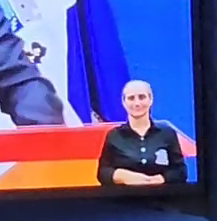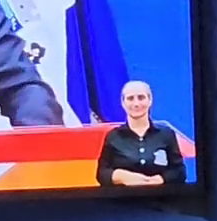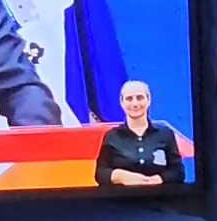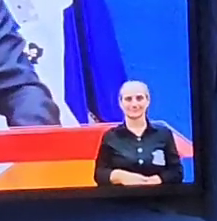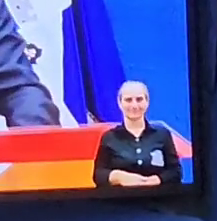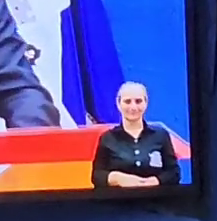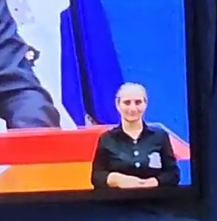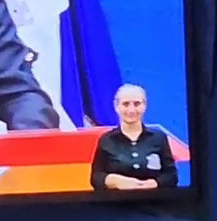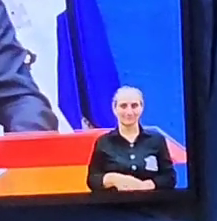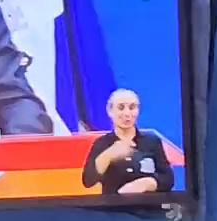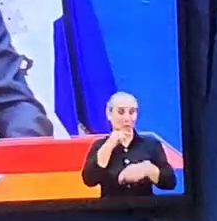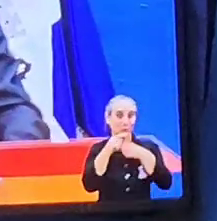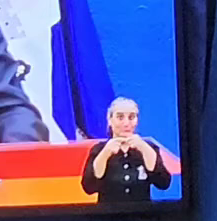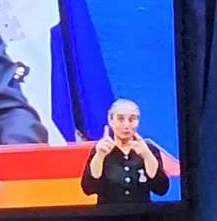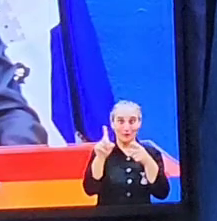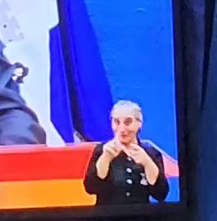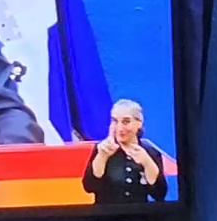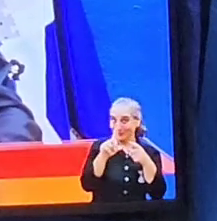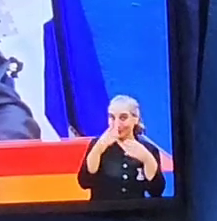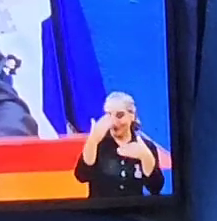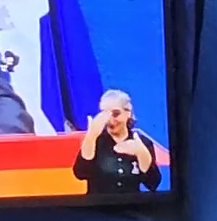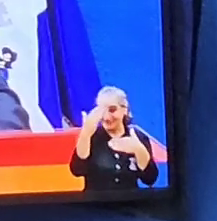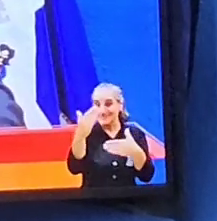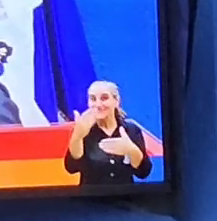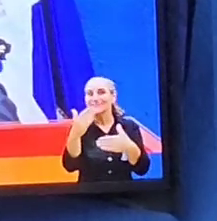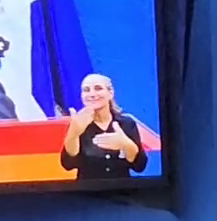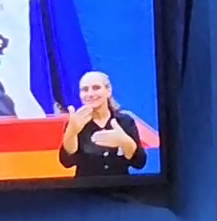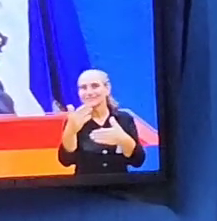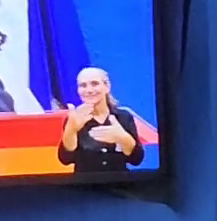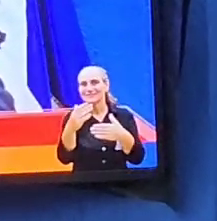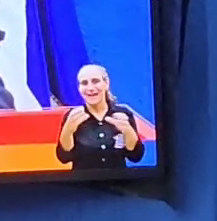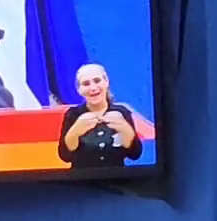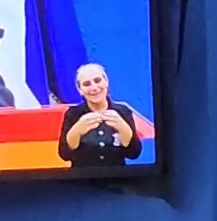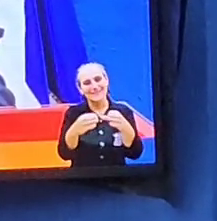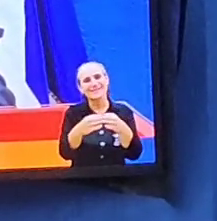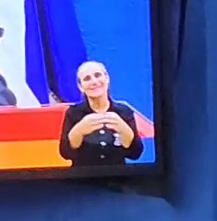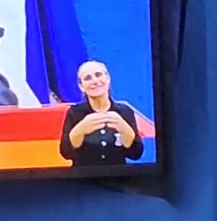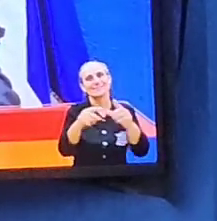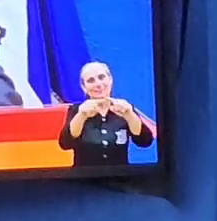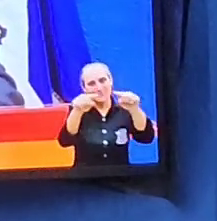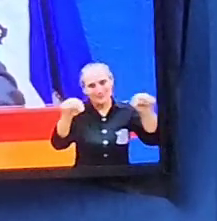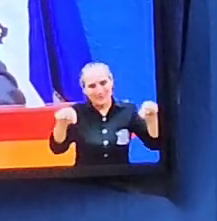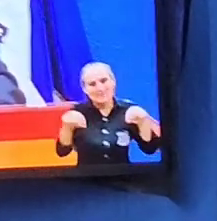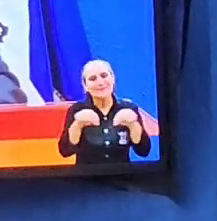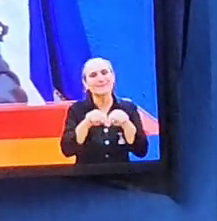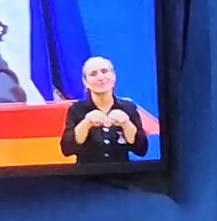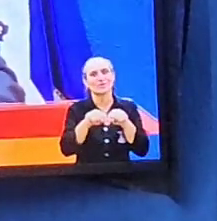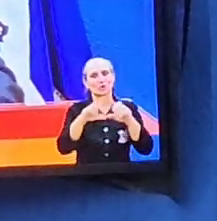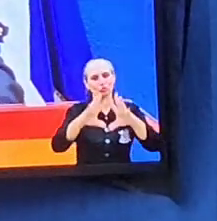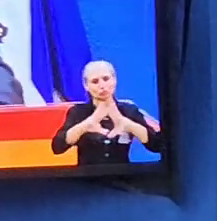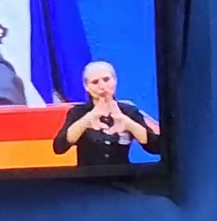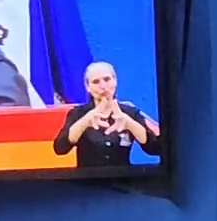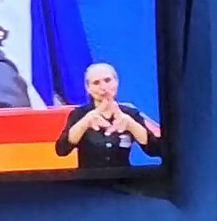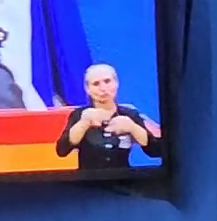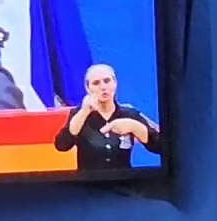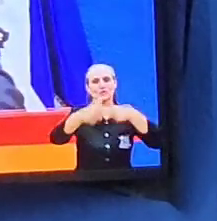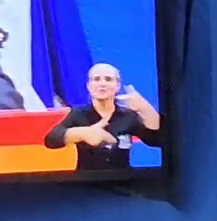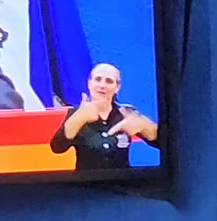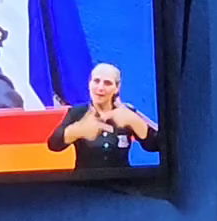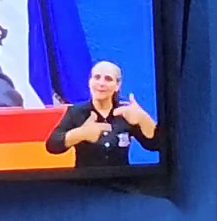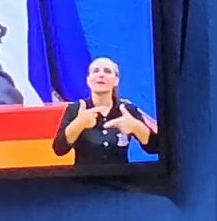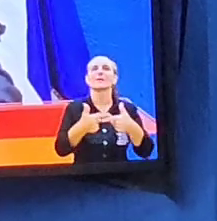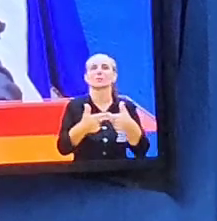Não há dúvida que eu preciso agradecer toda a minha equipe, do meu gabinete, todos os servidores aqui da nossa